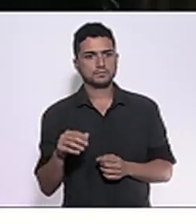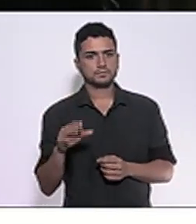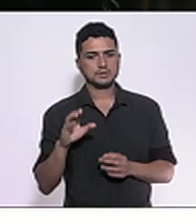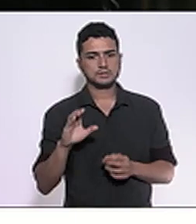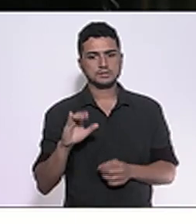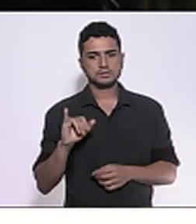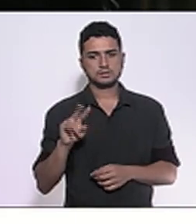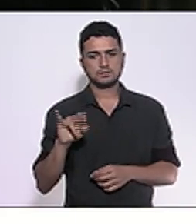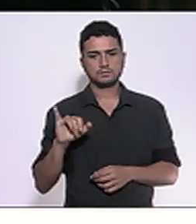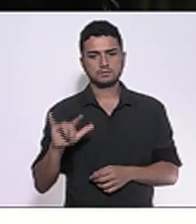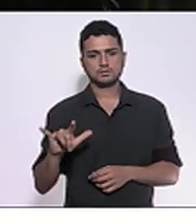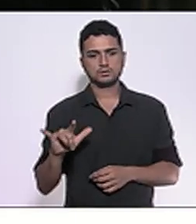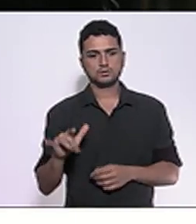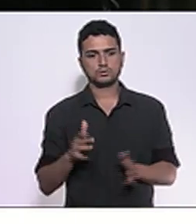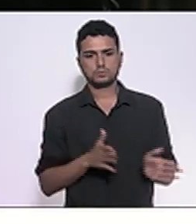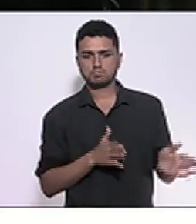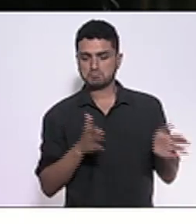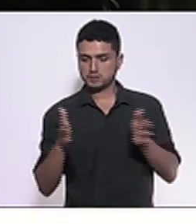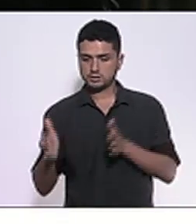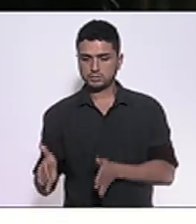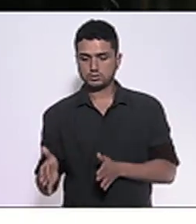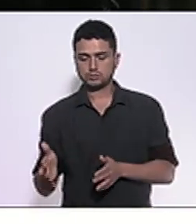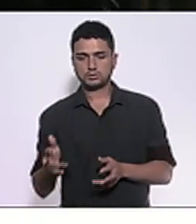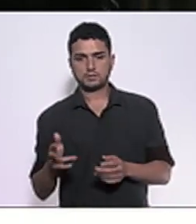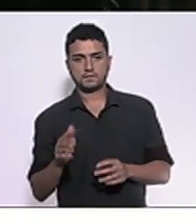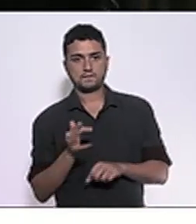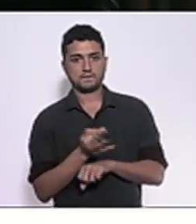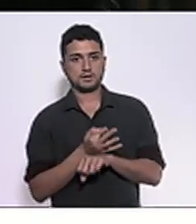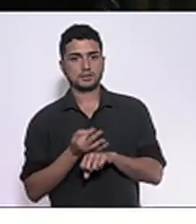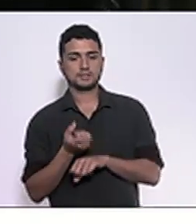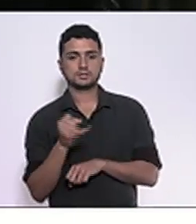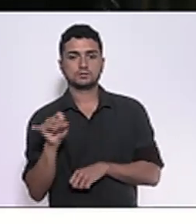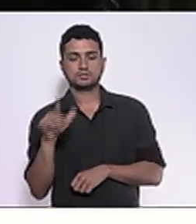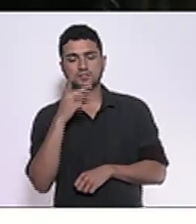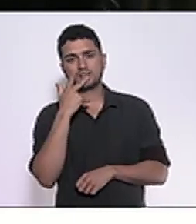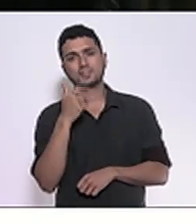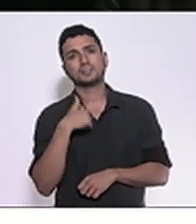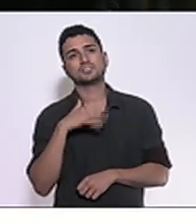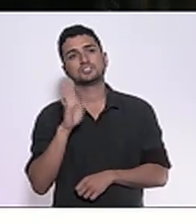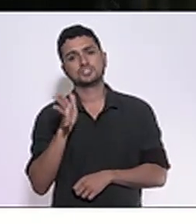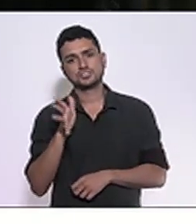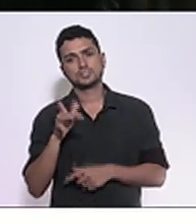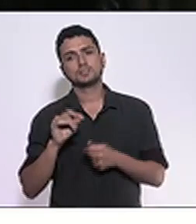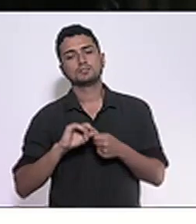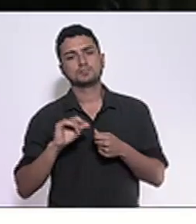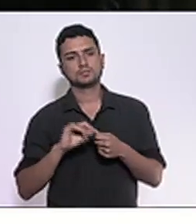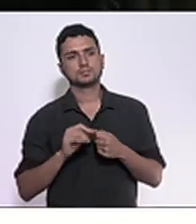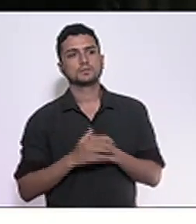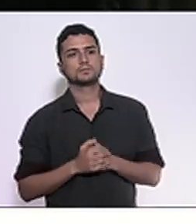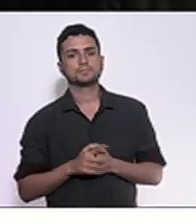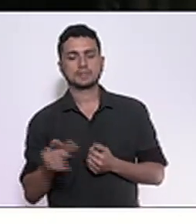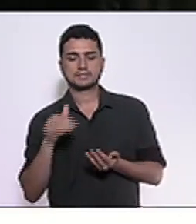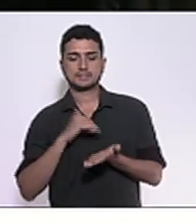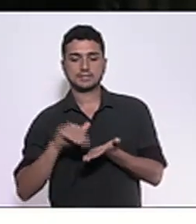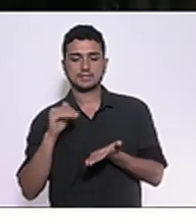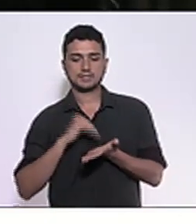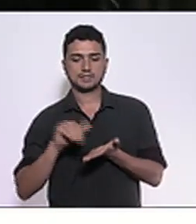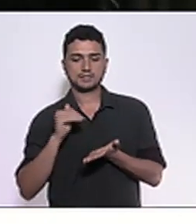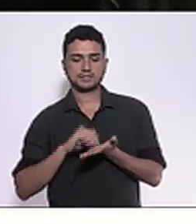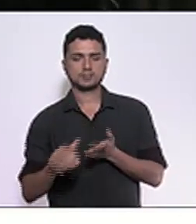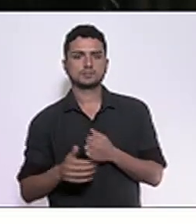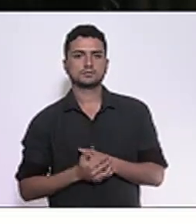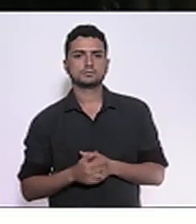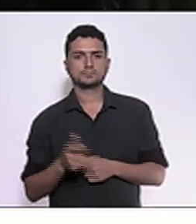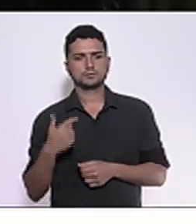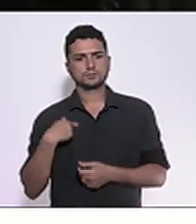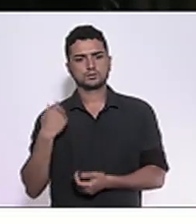recesso. Então, a gente queria, porque se eu disser assim, já fizemos, está na secretaria tal, nós vamos cobrar